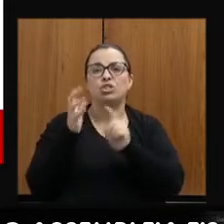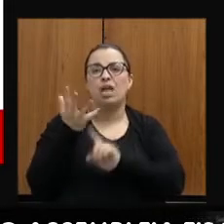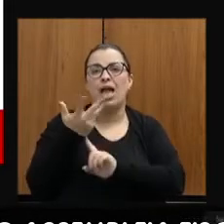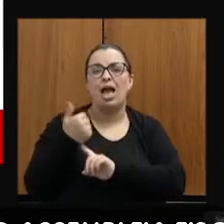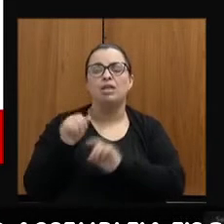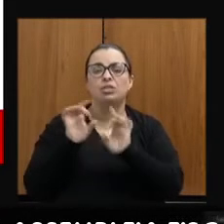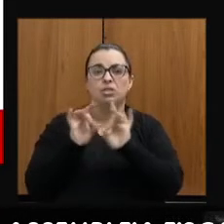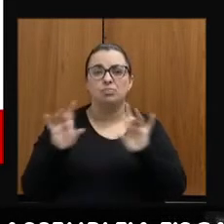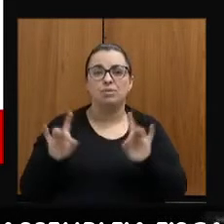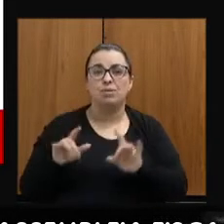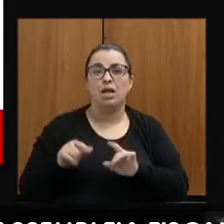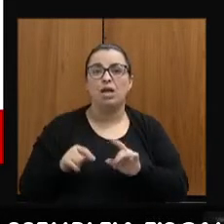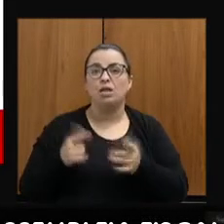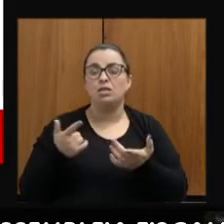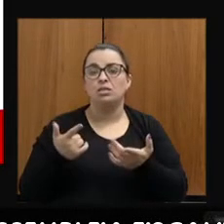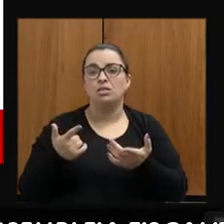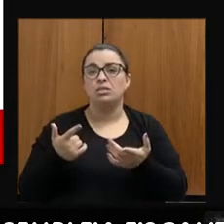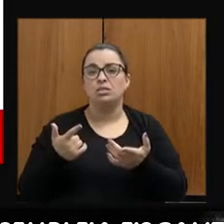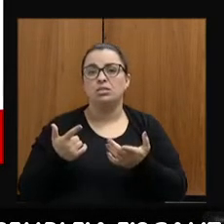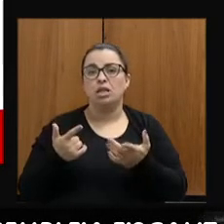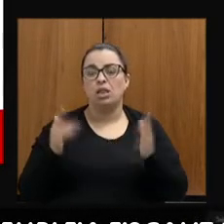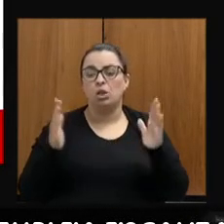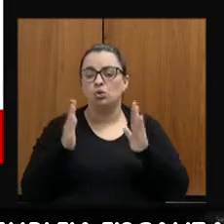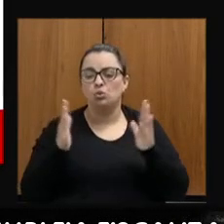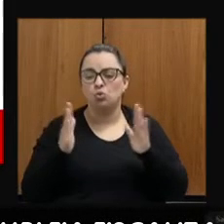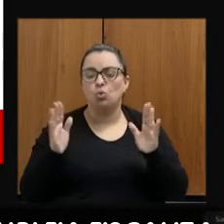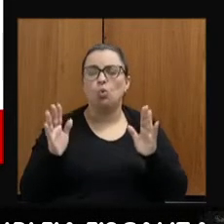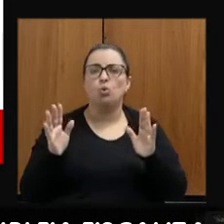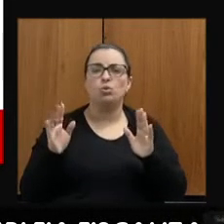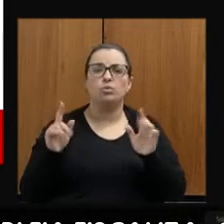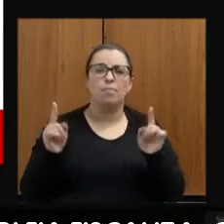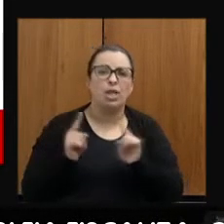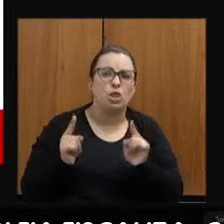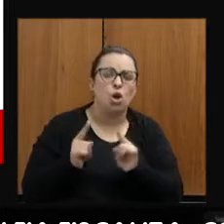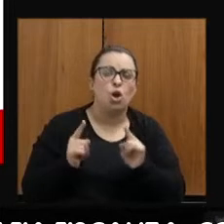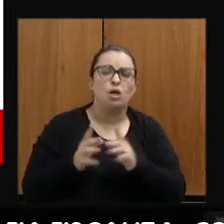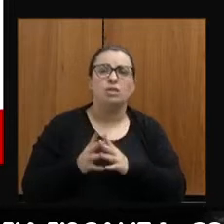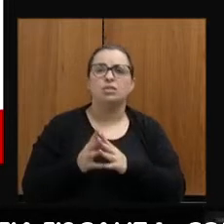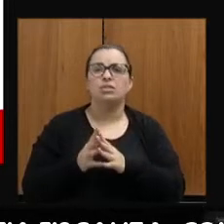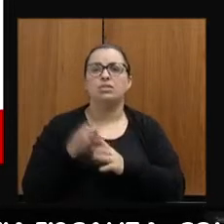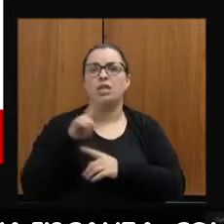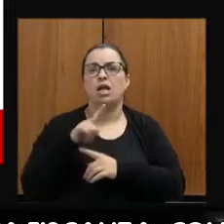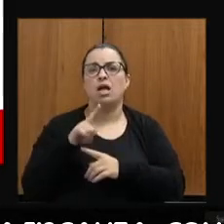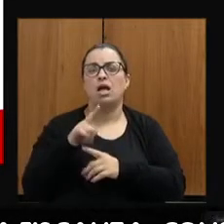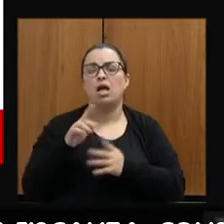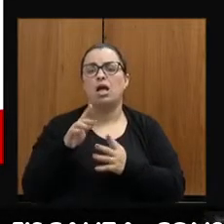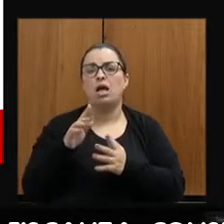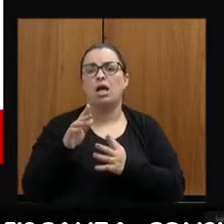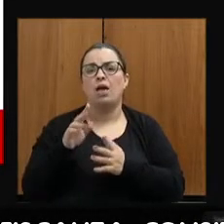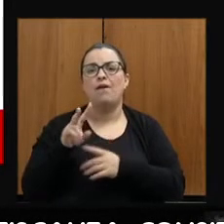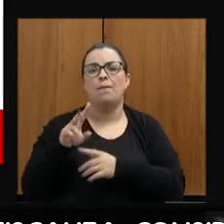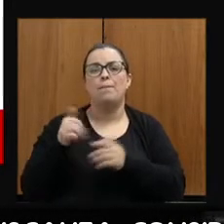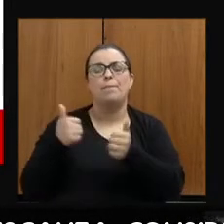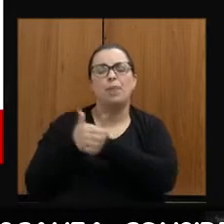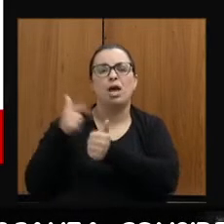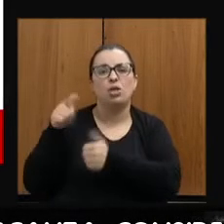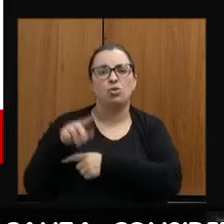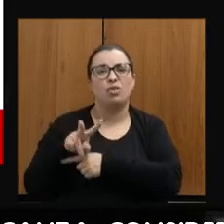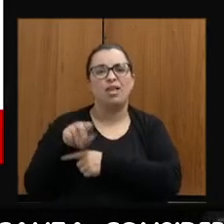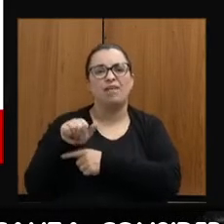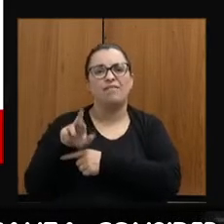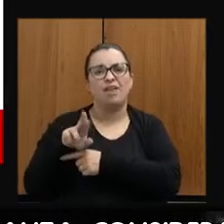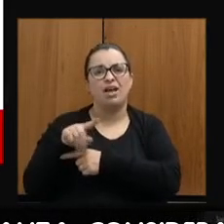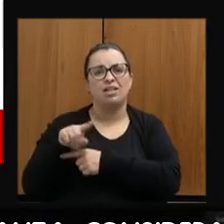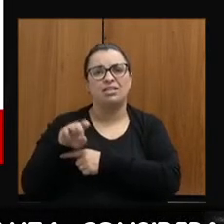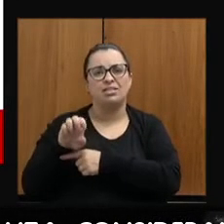ambientais em trechos curtos menores na zona na apa Várzea das Flores né